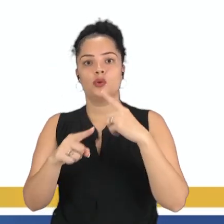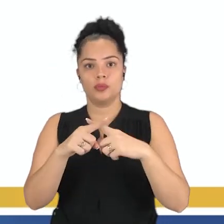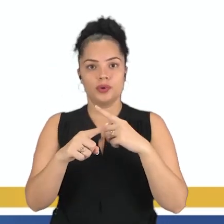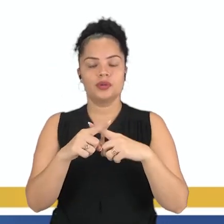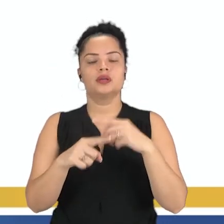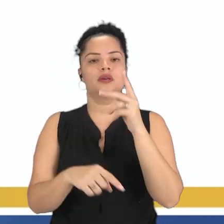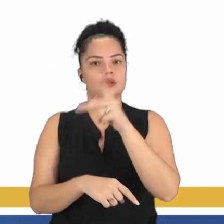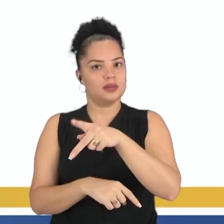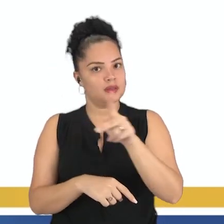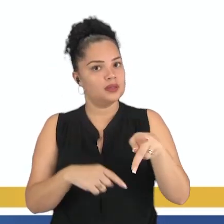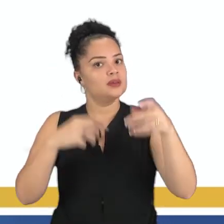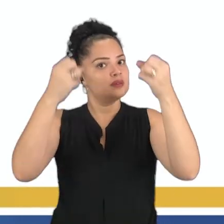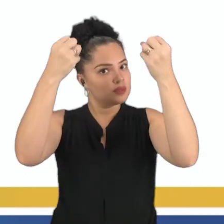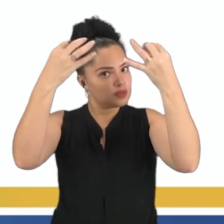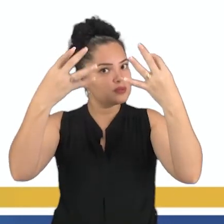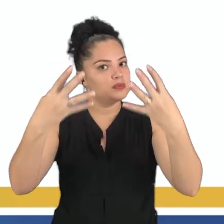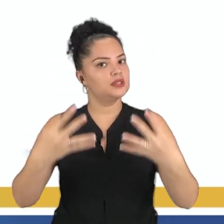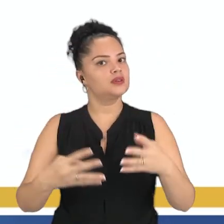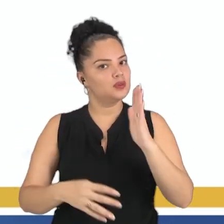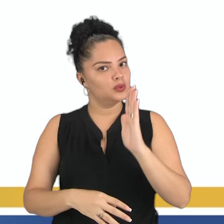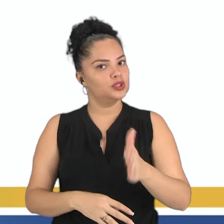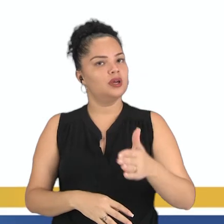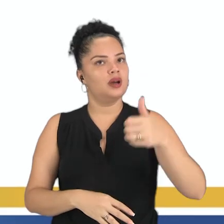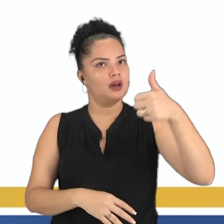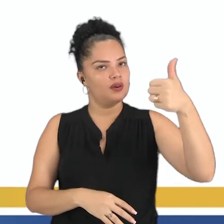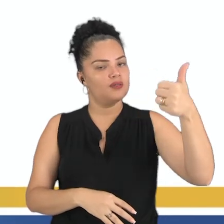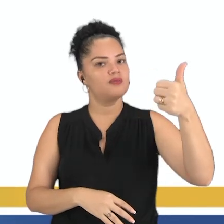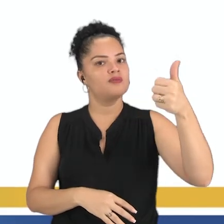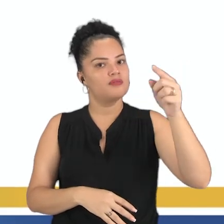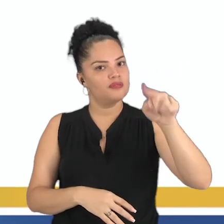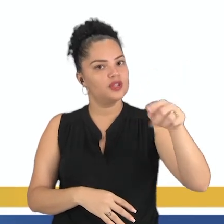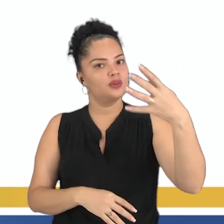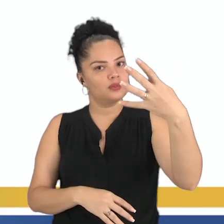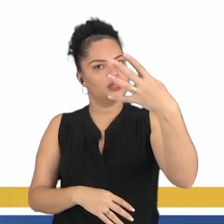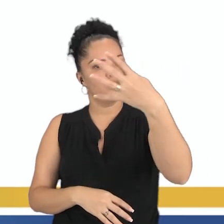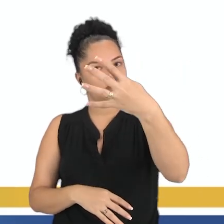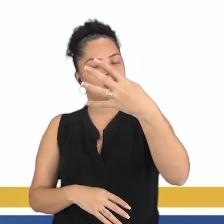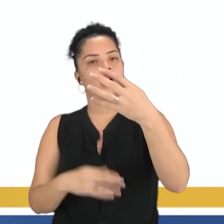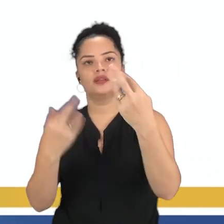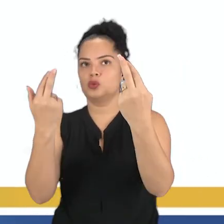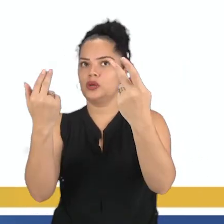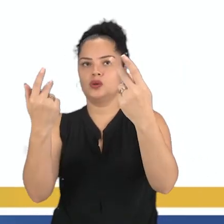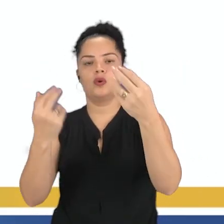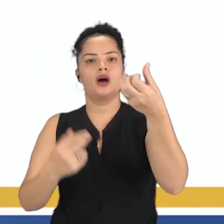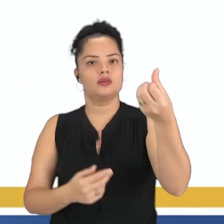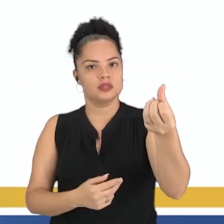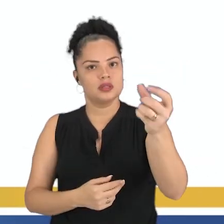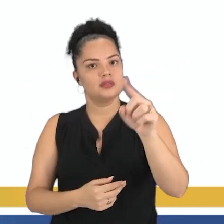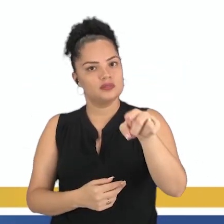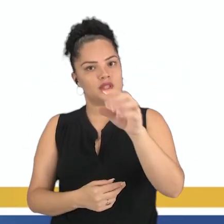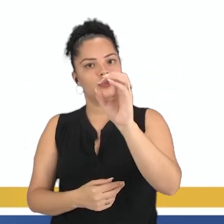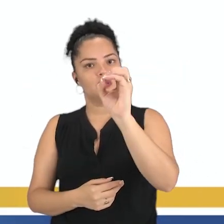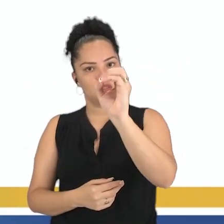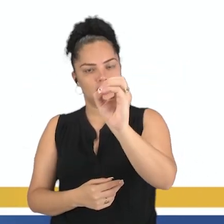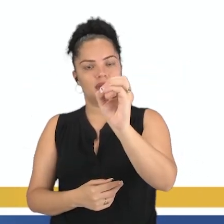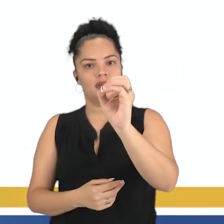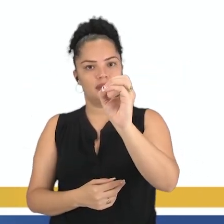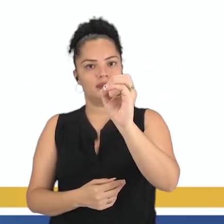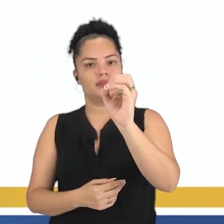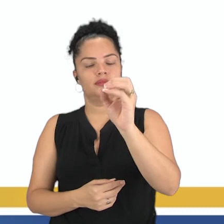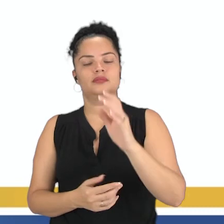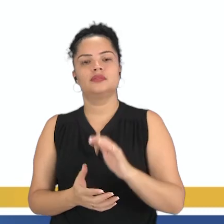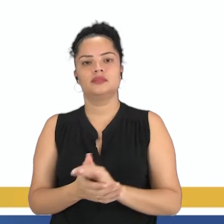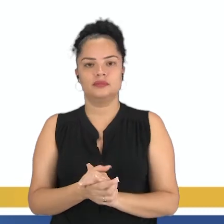expliquei para você que 1,44 dividido por 0,6 é equivalente a eu dividir